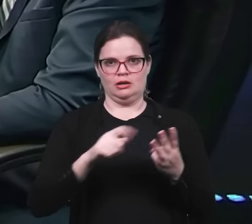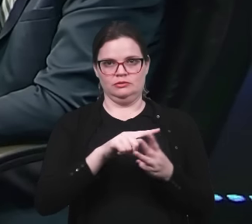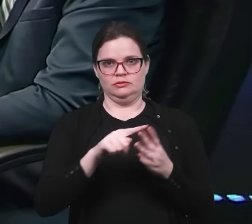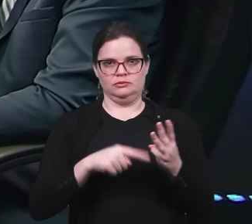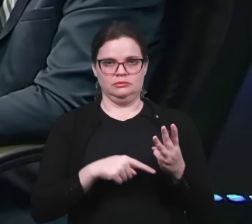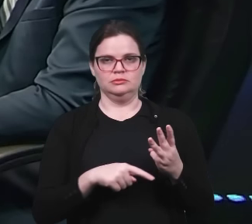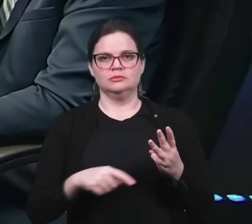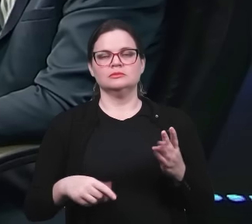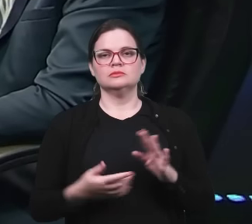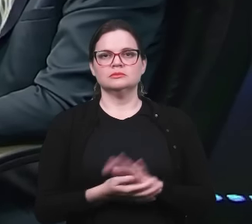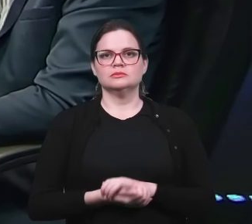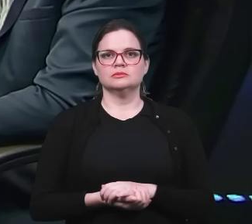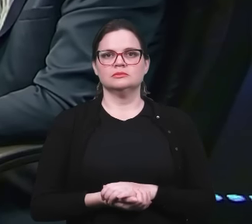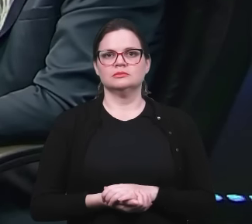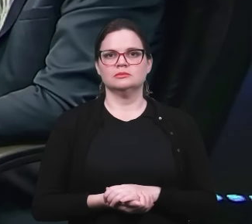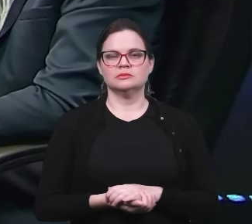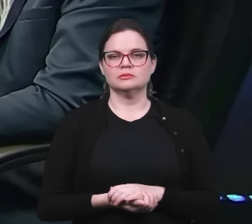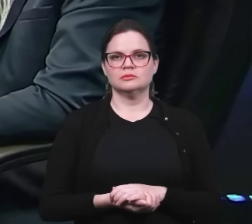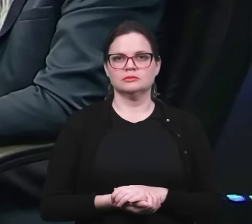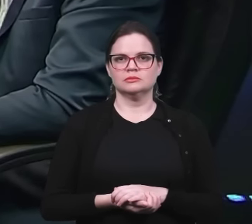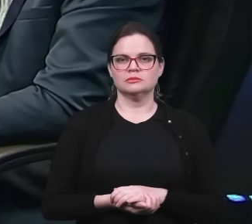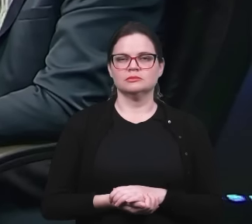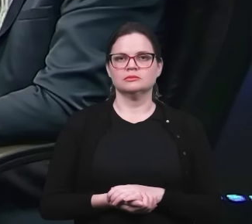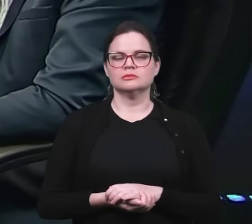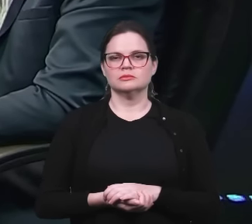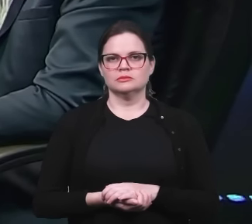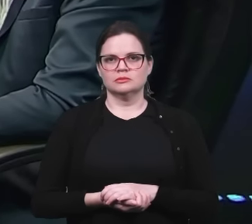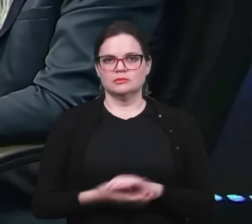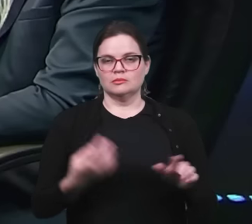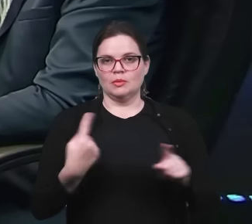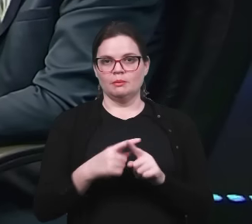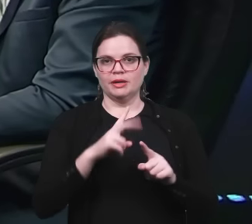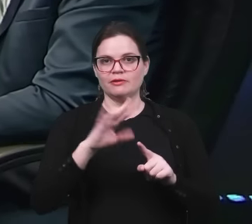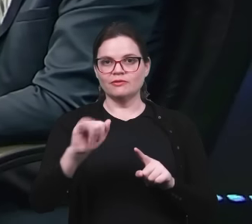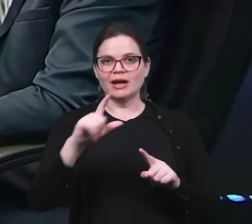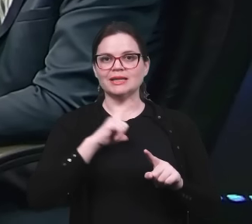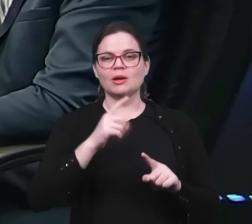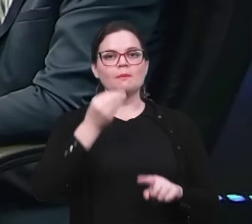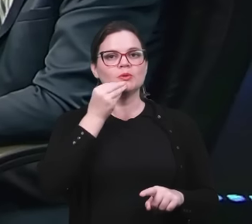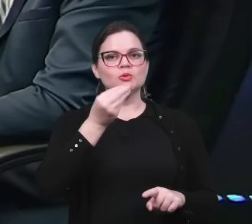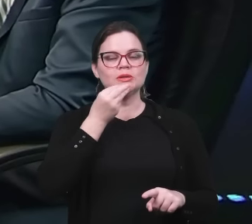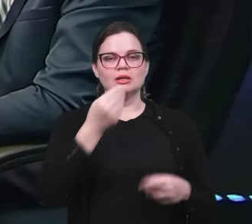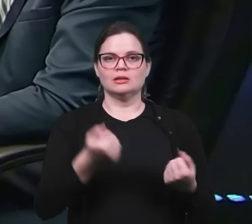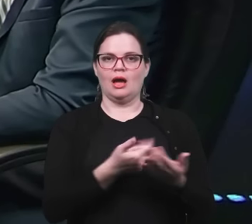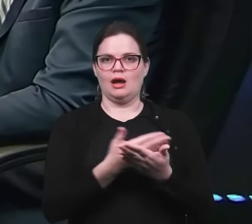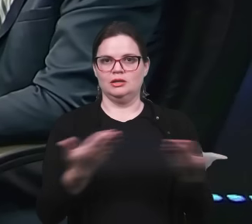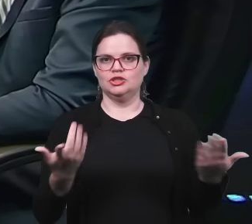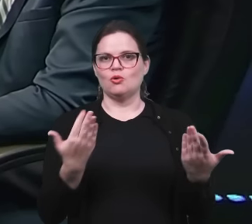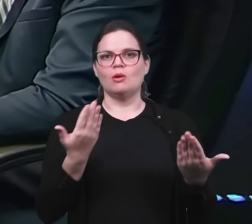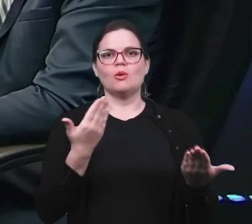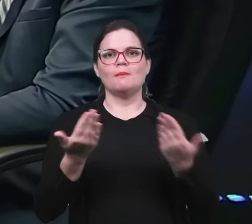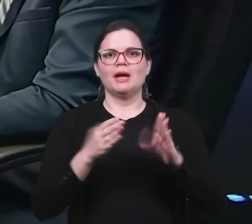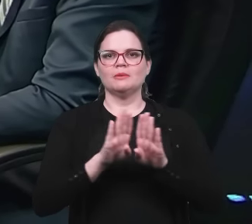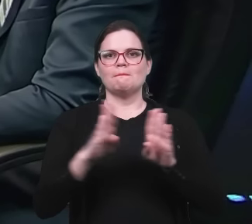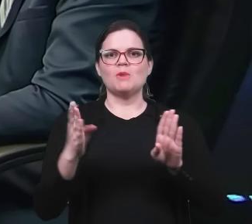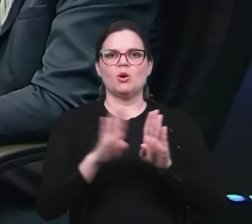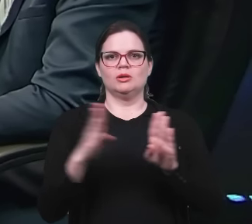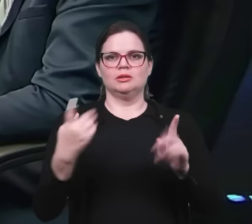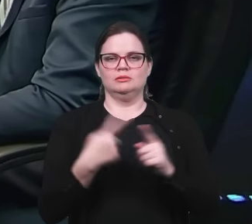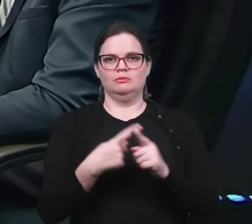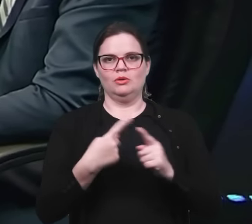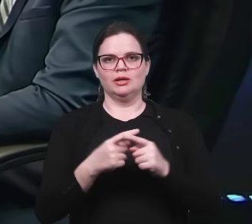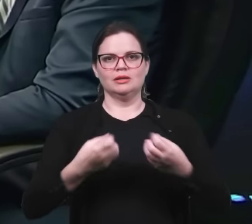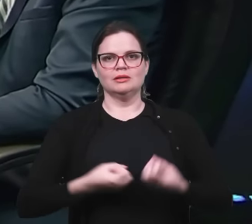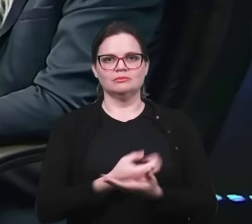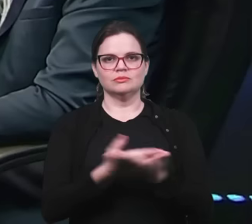basicamente, aqui que o Senhor fala, que abririam uma porta excelente, gloriosa de